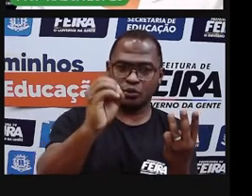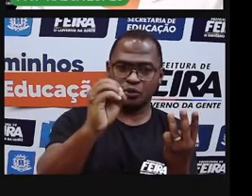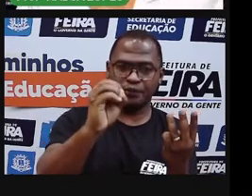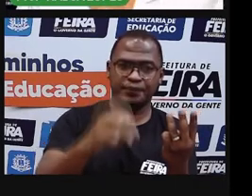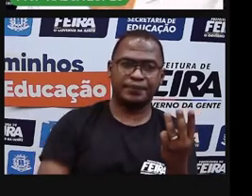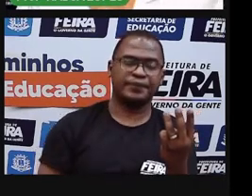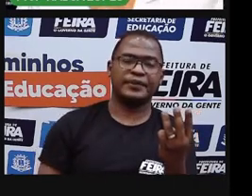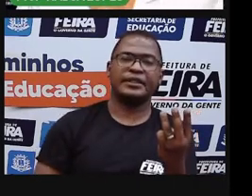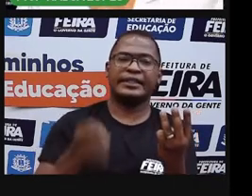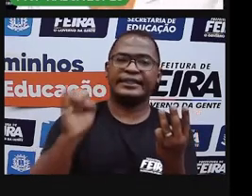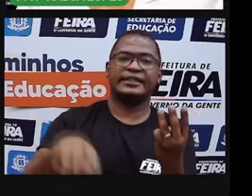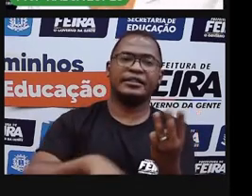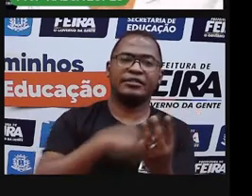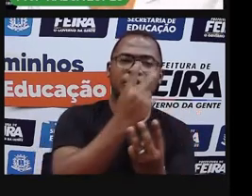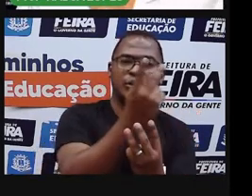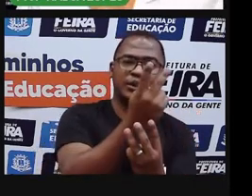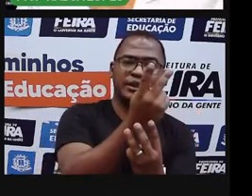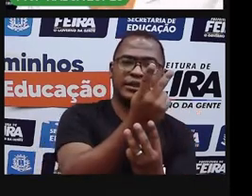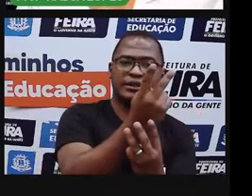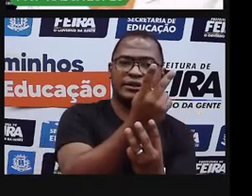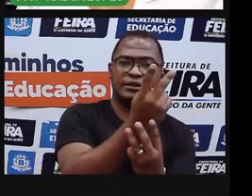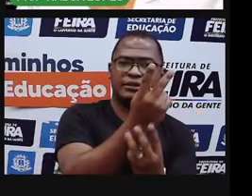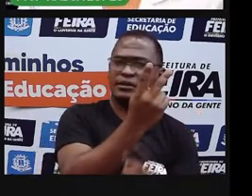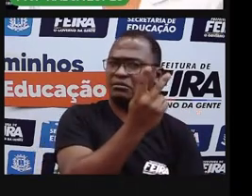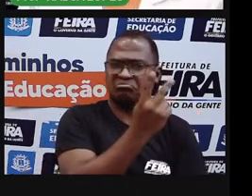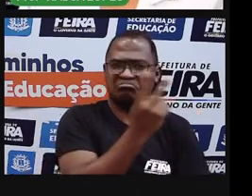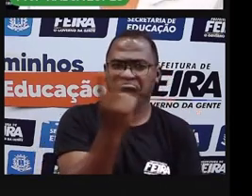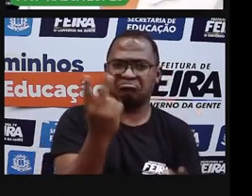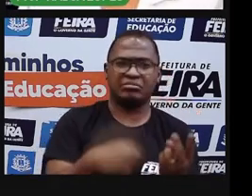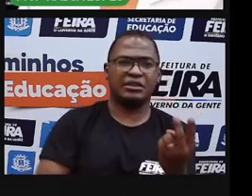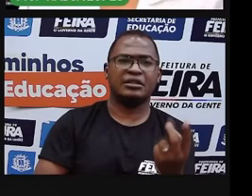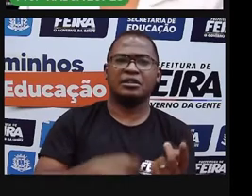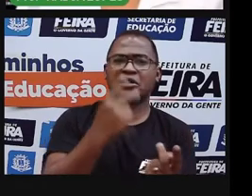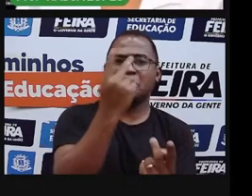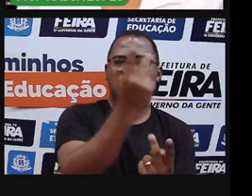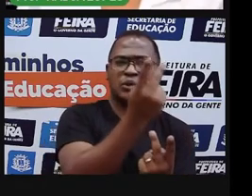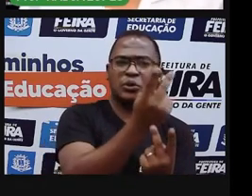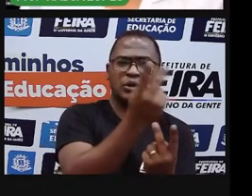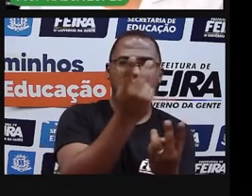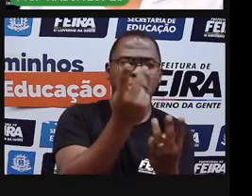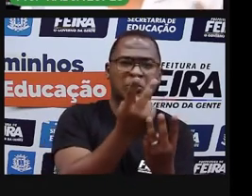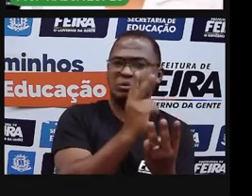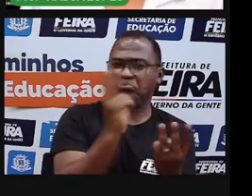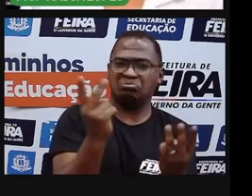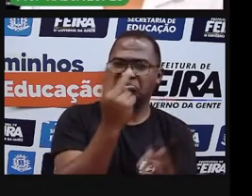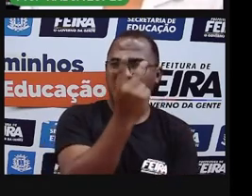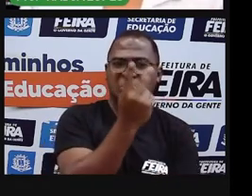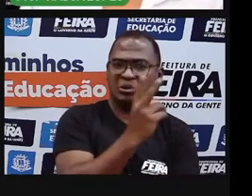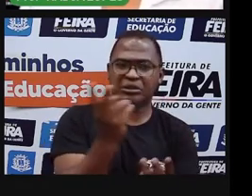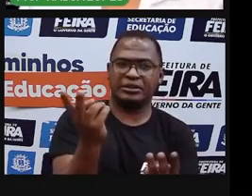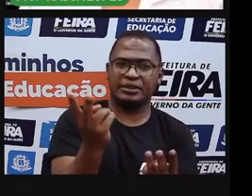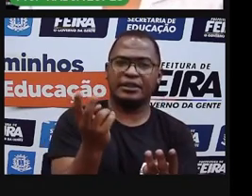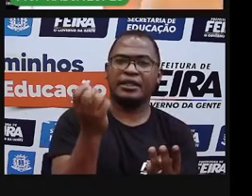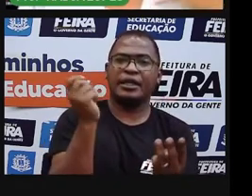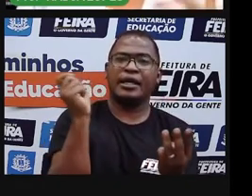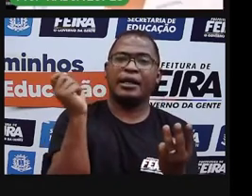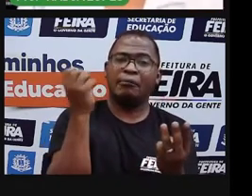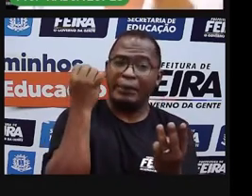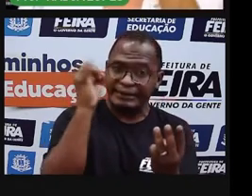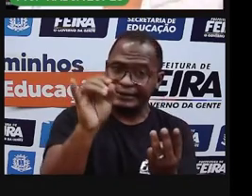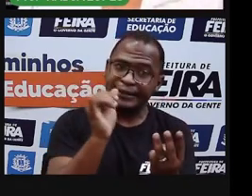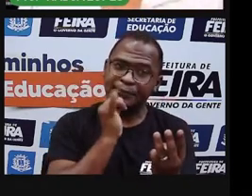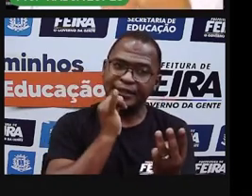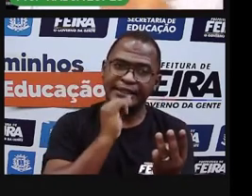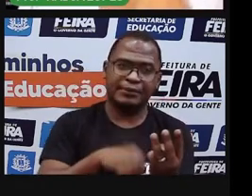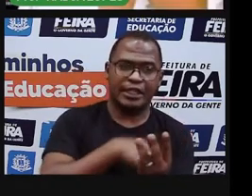Ele é um dois se ele tiver no meio é dois ele tiver no comecinho dois estiver no final do se relativo é que ele vai